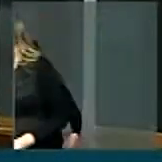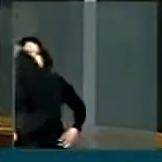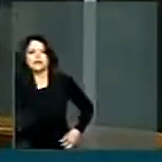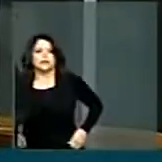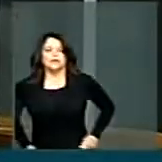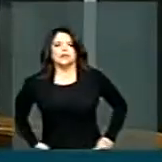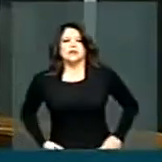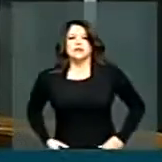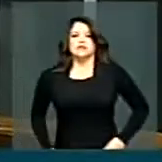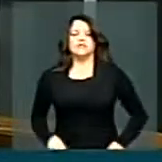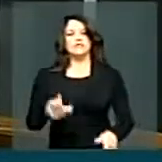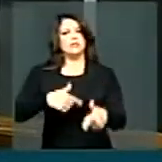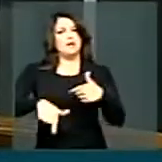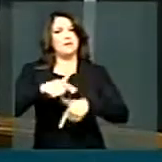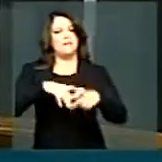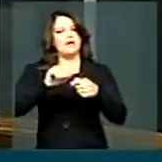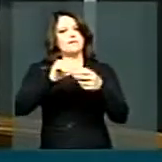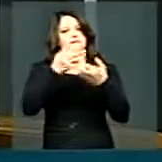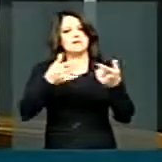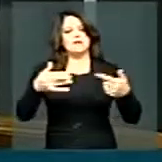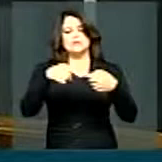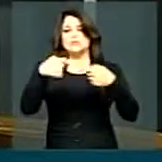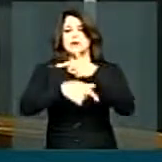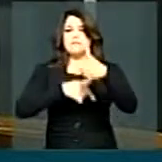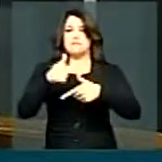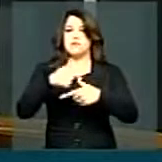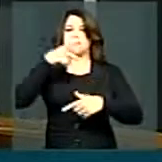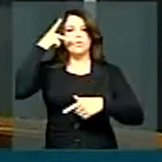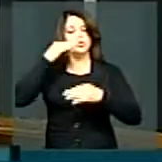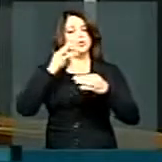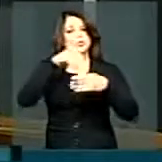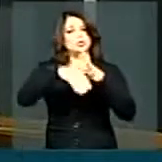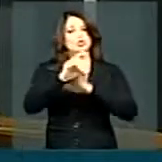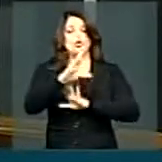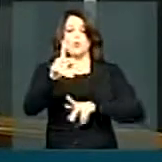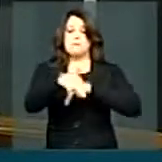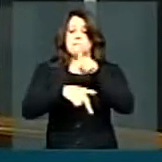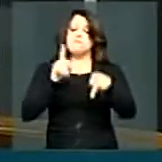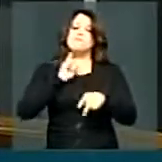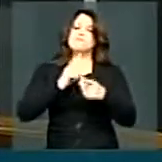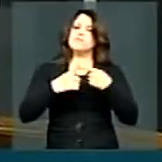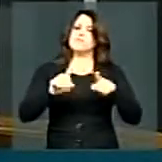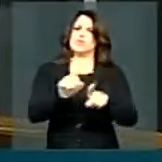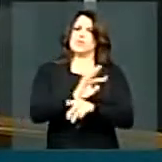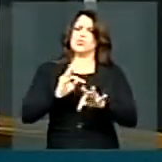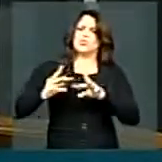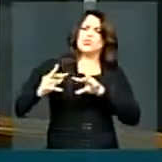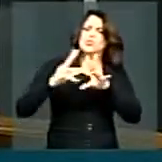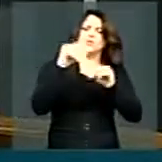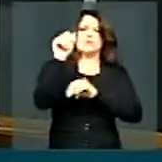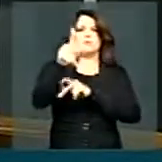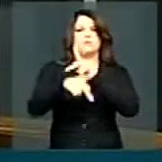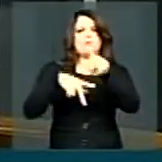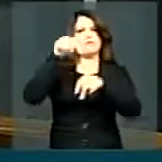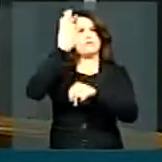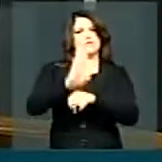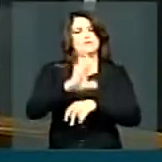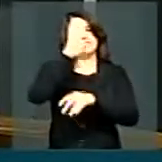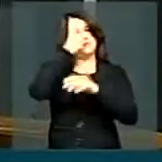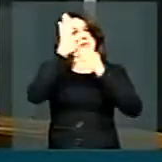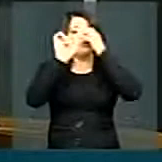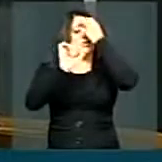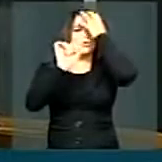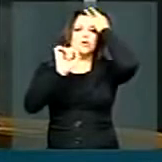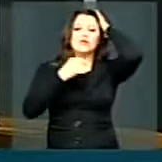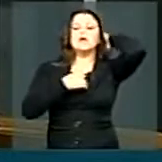legado político que generosamente deixou, não só para o povo de Minas, mas também para toda a brasilidade. Mas, sobretudo,